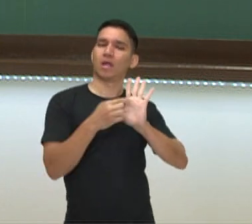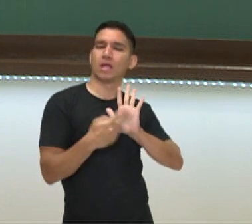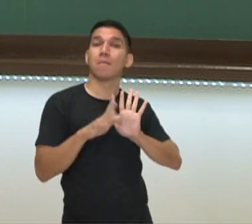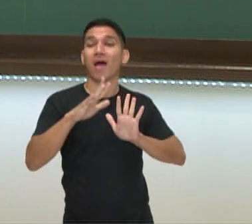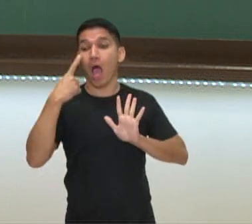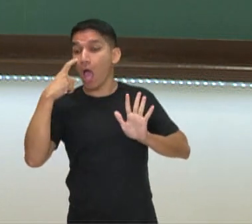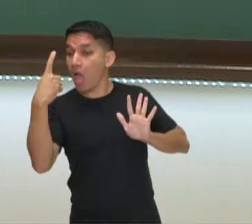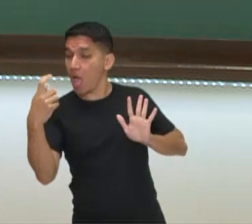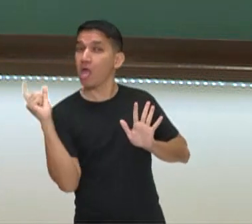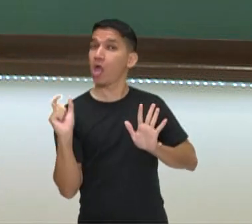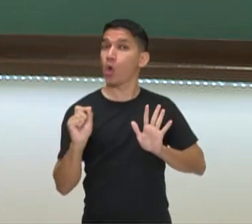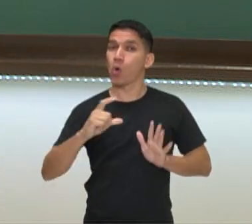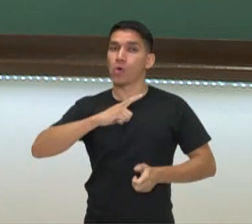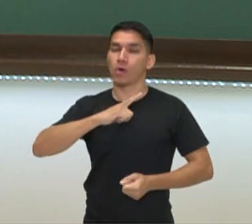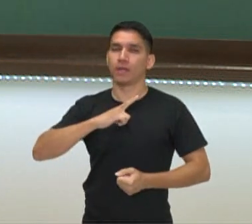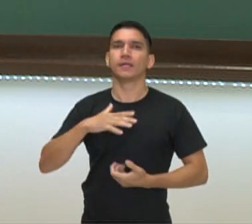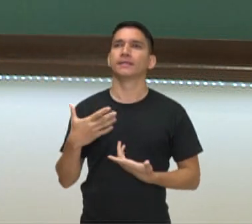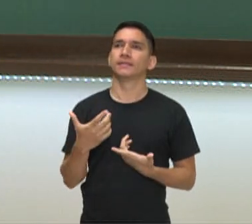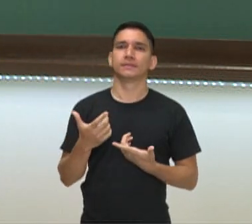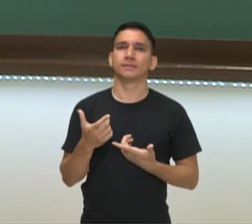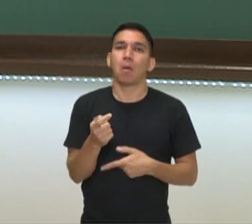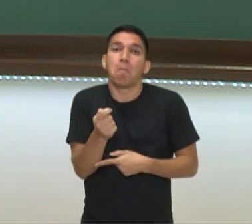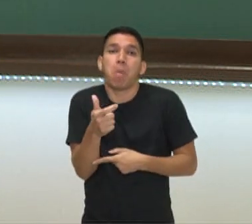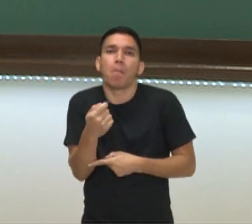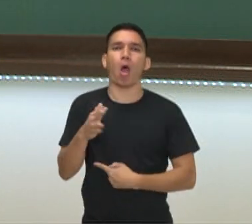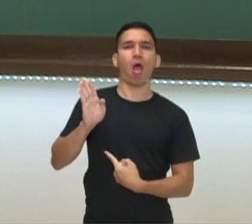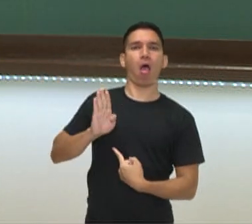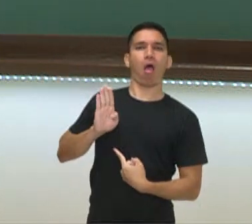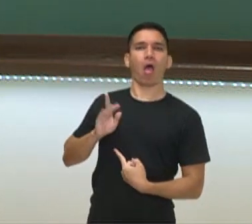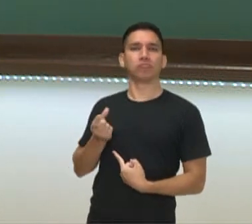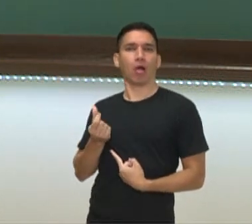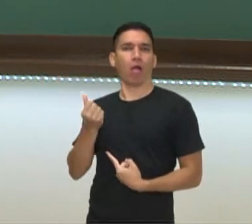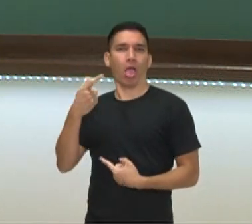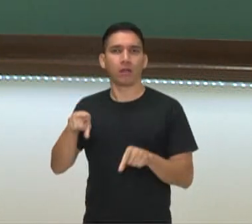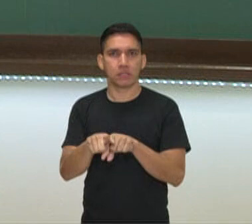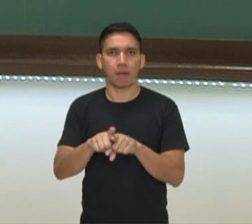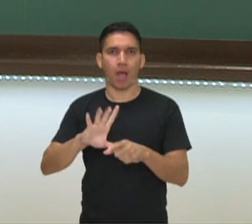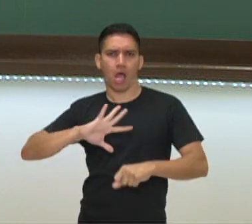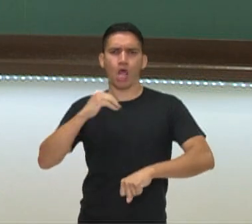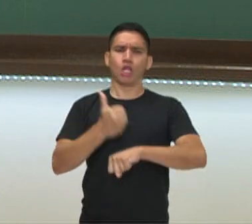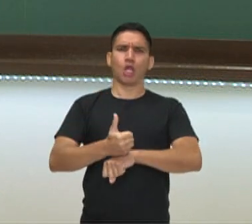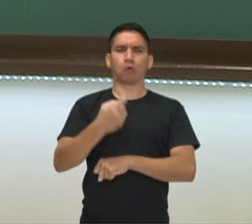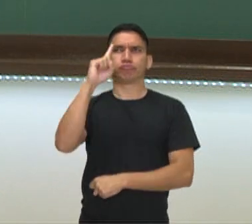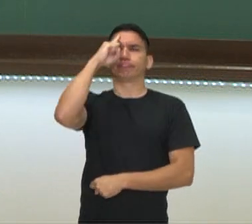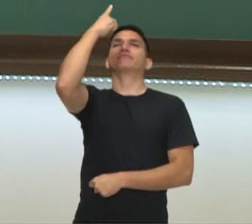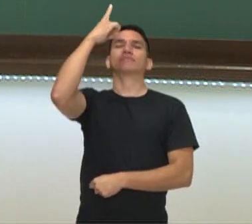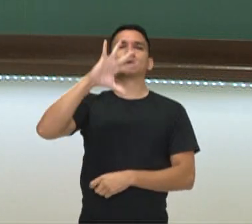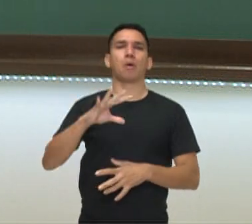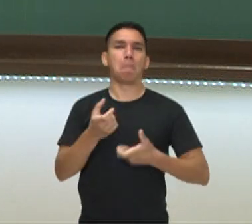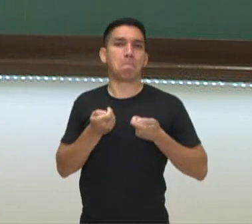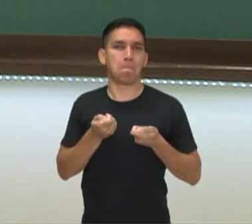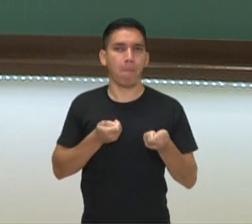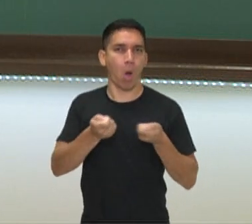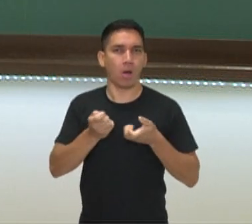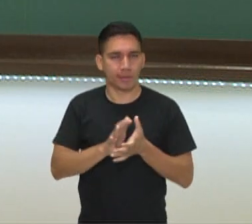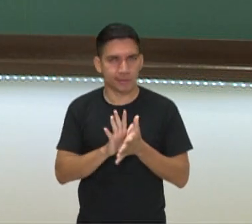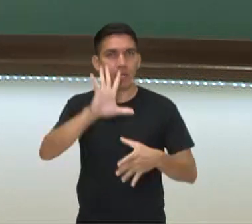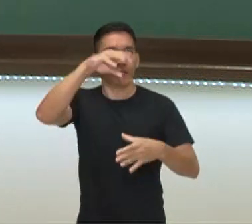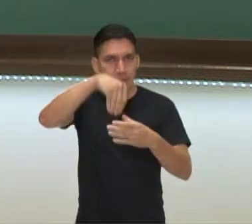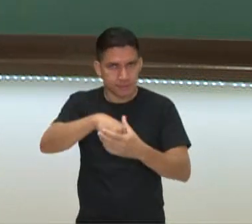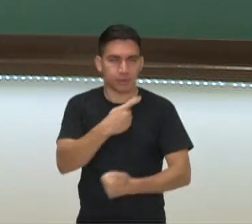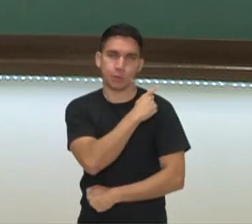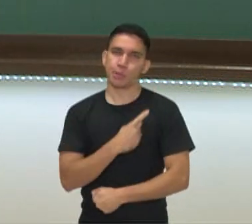interesses desses grandes, né, dessa pequena burguesia e também donos das ideias de poder, os donos do poder, né, ainda dentro de um